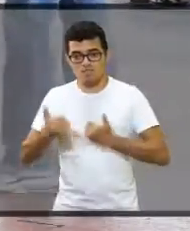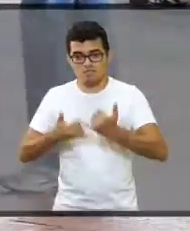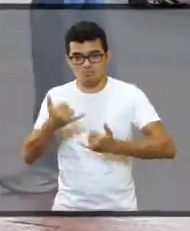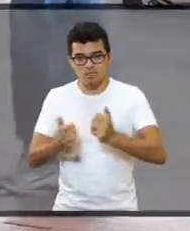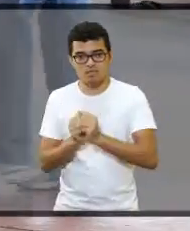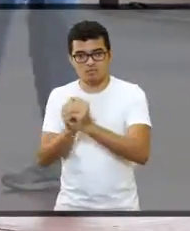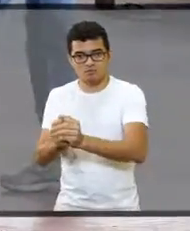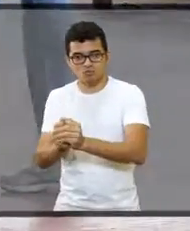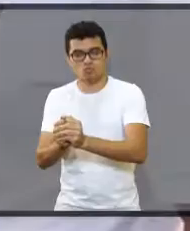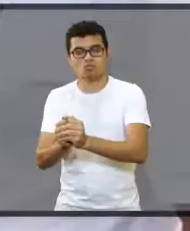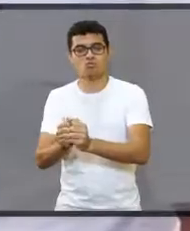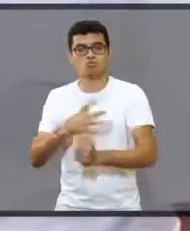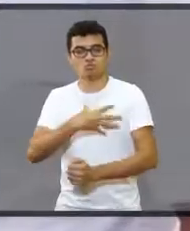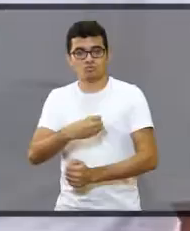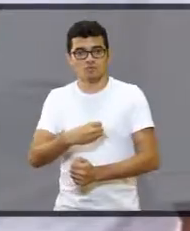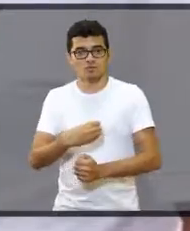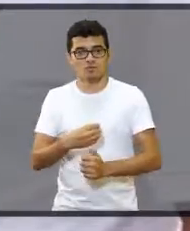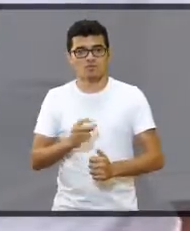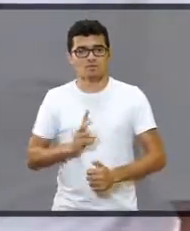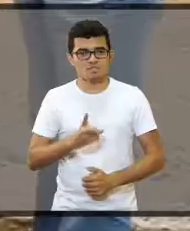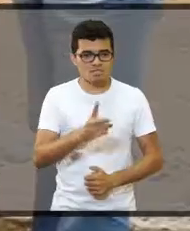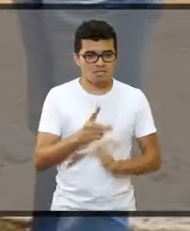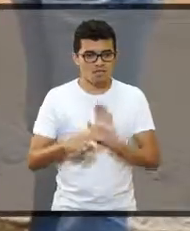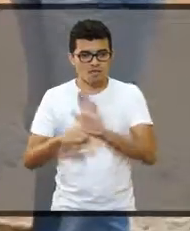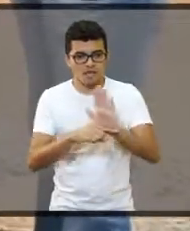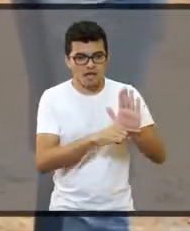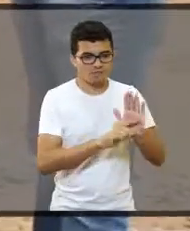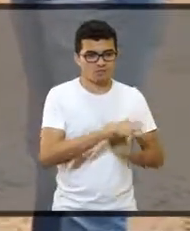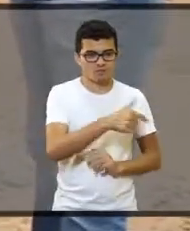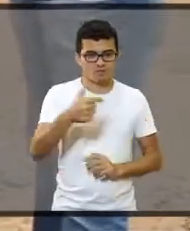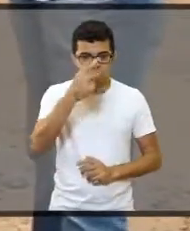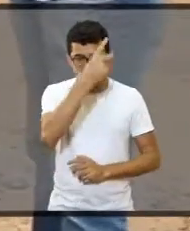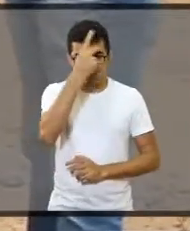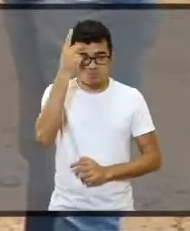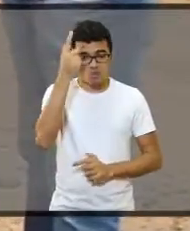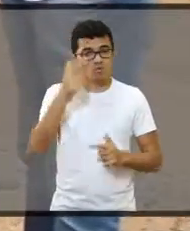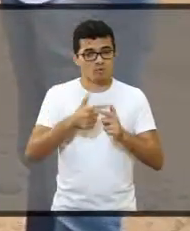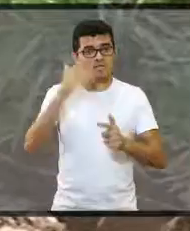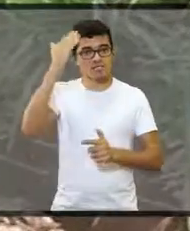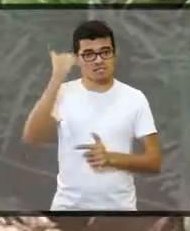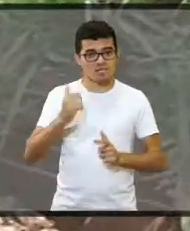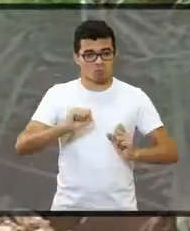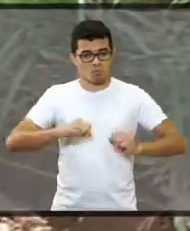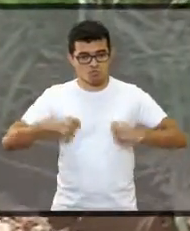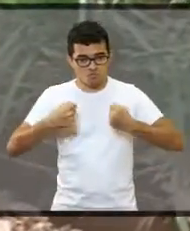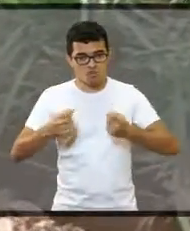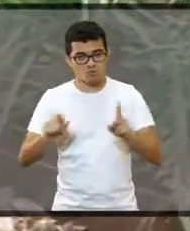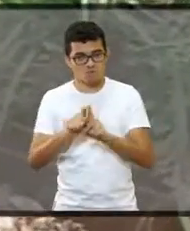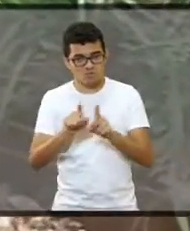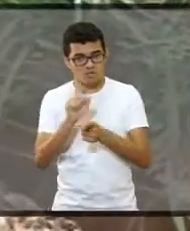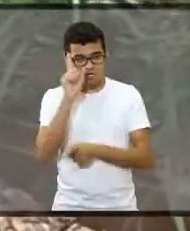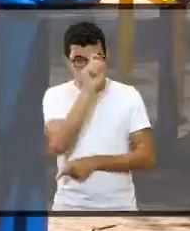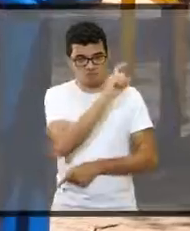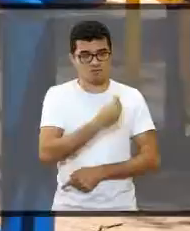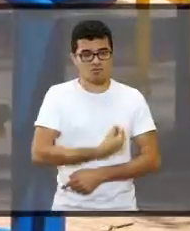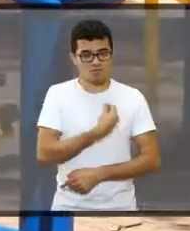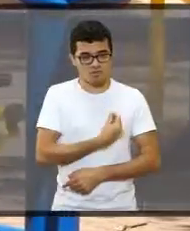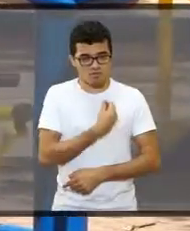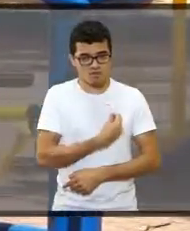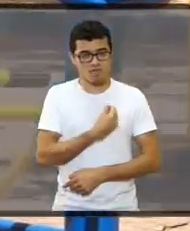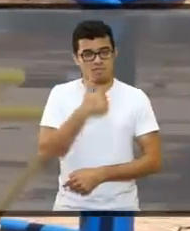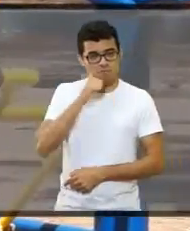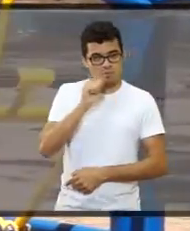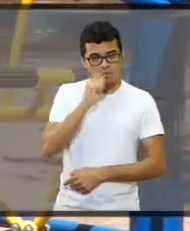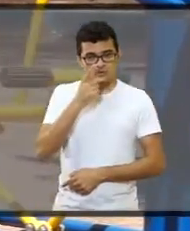com o filho. Procura sempre ajudar o próximo, pois conhece as lutas e sabe das dificuldades da vida. Seus pais